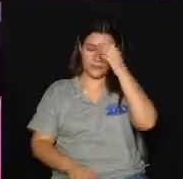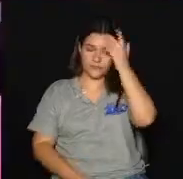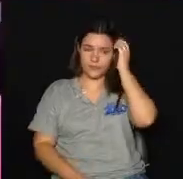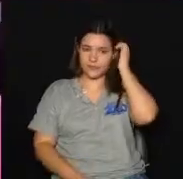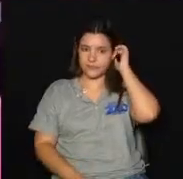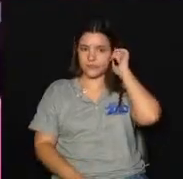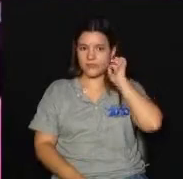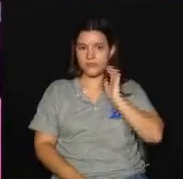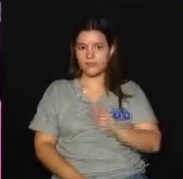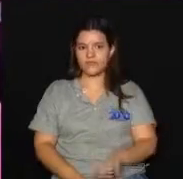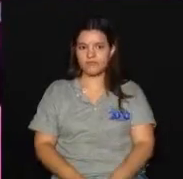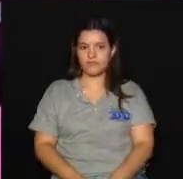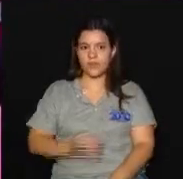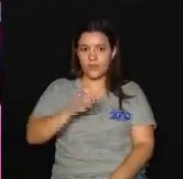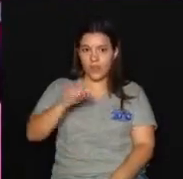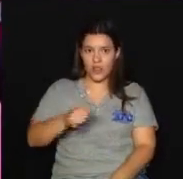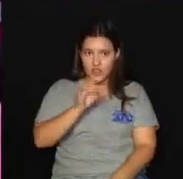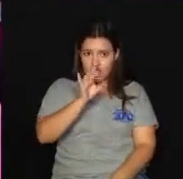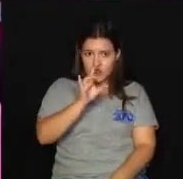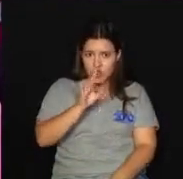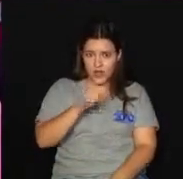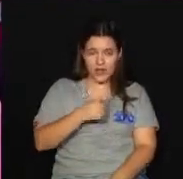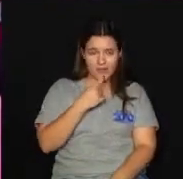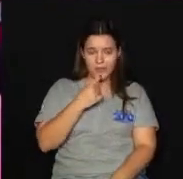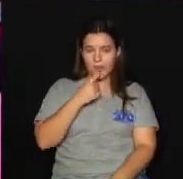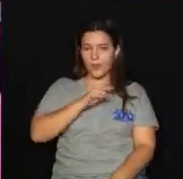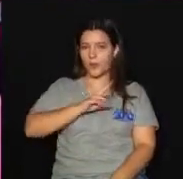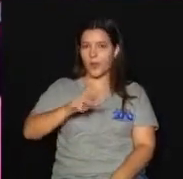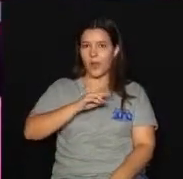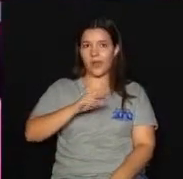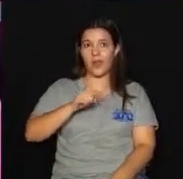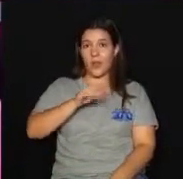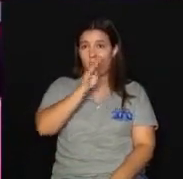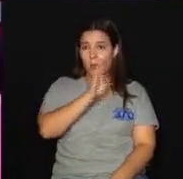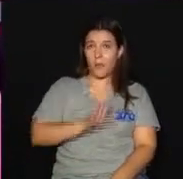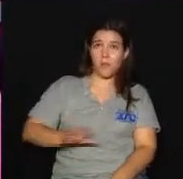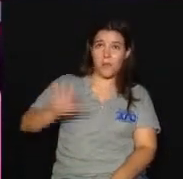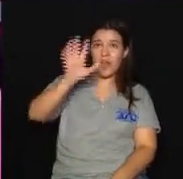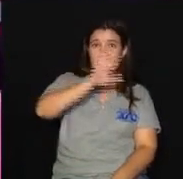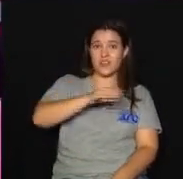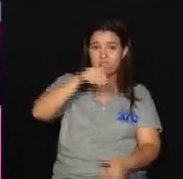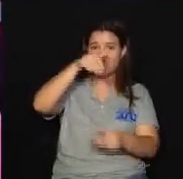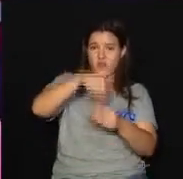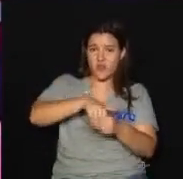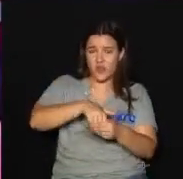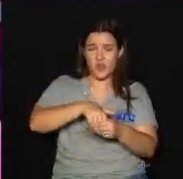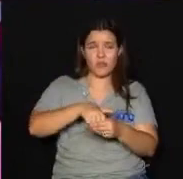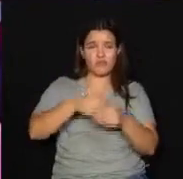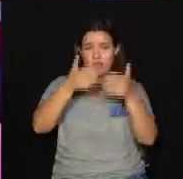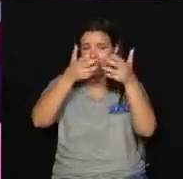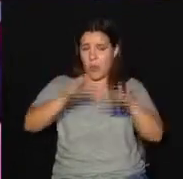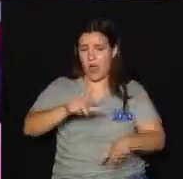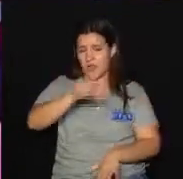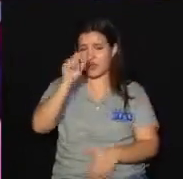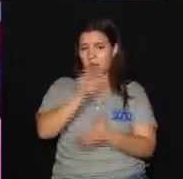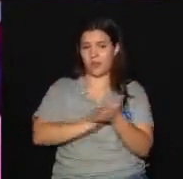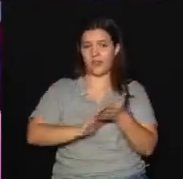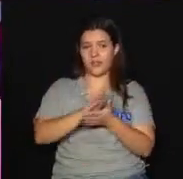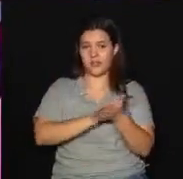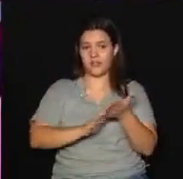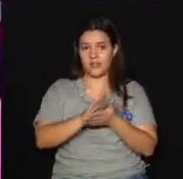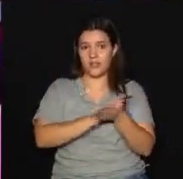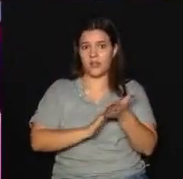Aproveitando, Gabriel, esse é um fenômeno nacional. Quer dizer, o número de abstenções, brancos e nulos,